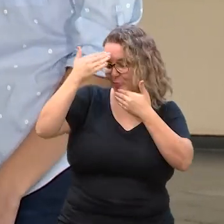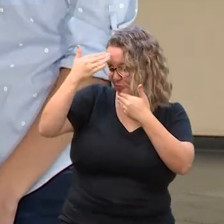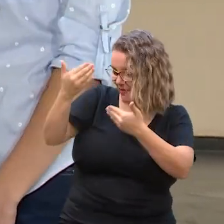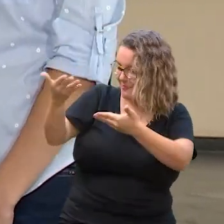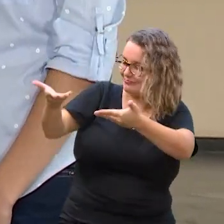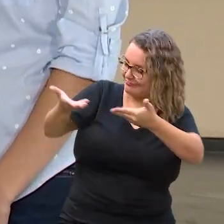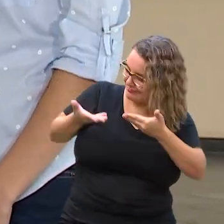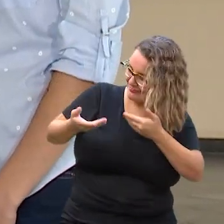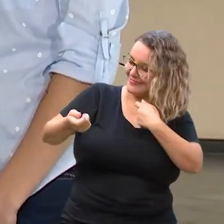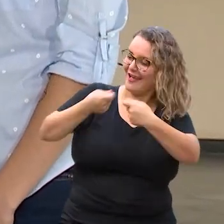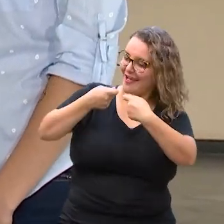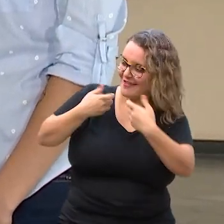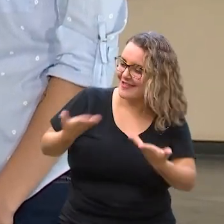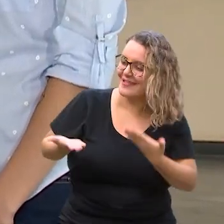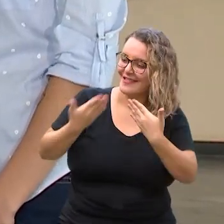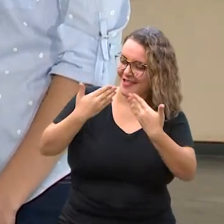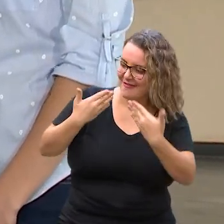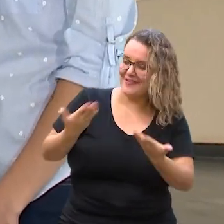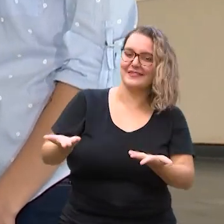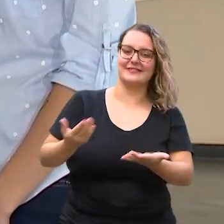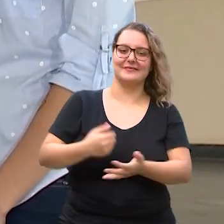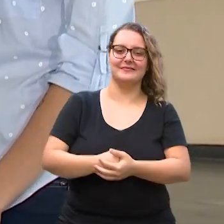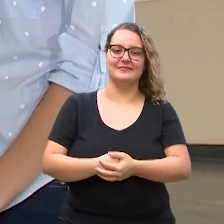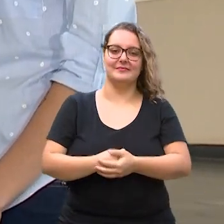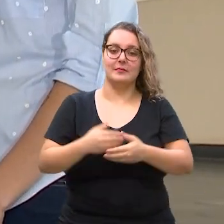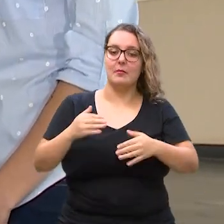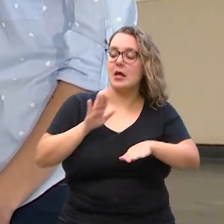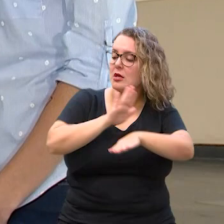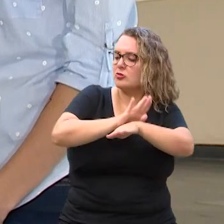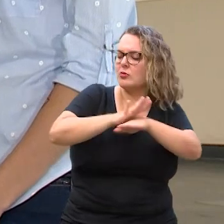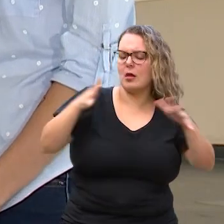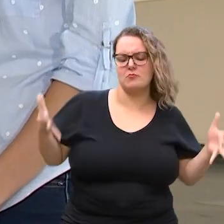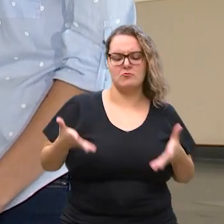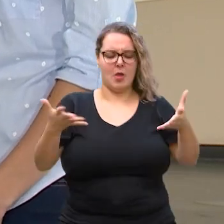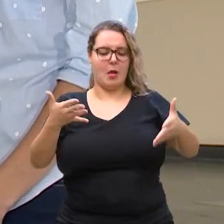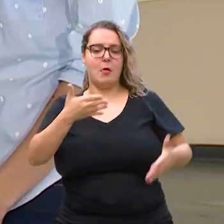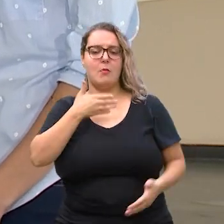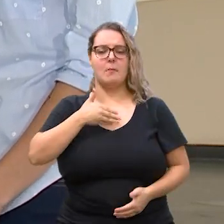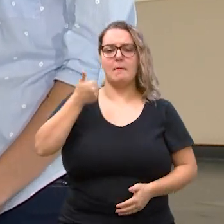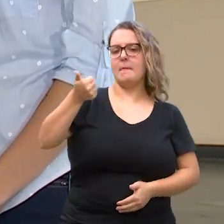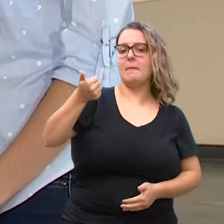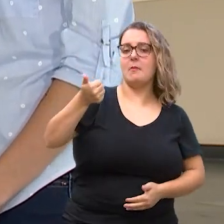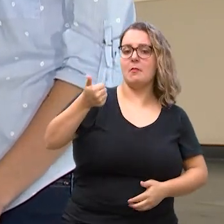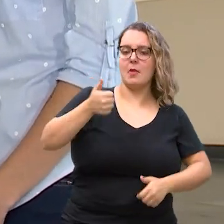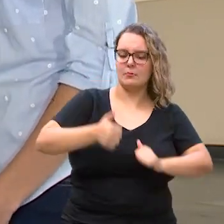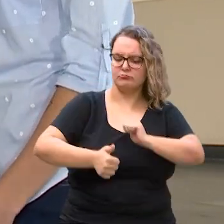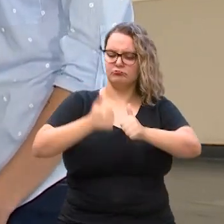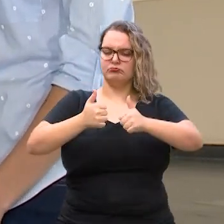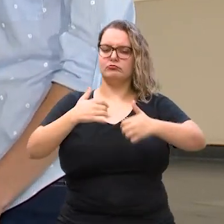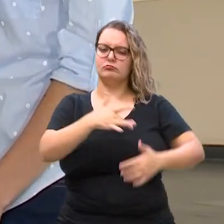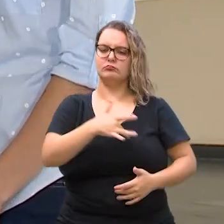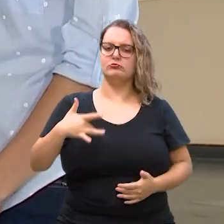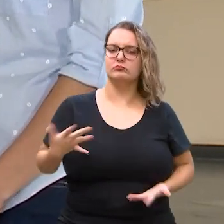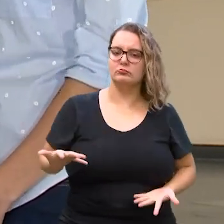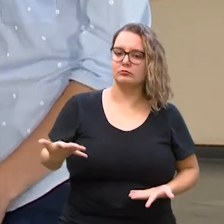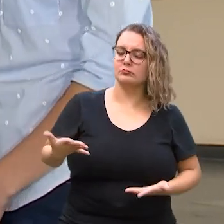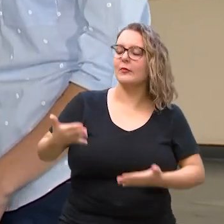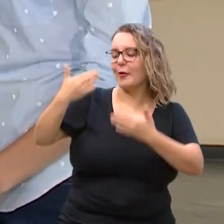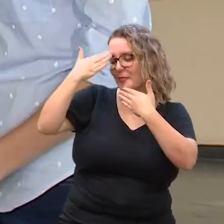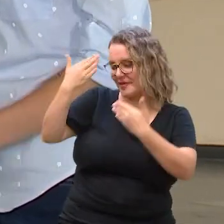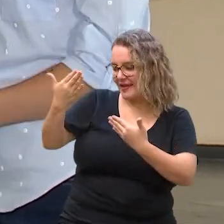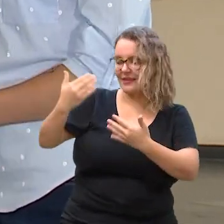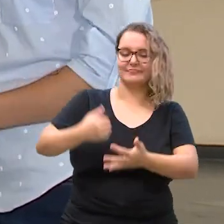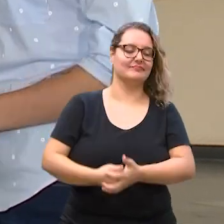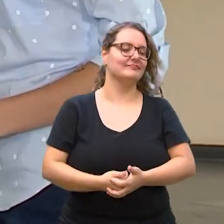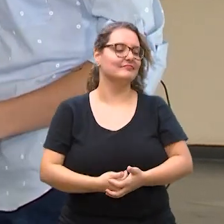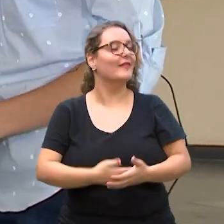esta entrevista. Falei na minha abertura, para ajudar o desenvolvimento, para ter melhor desempenho. É mais ou menos por aí o seu trabalho? Agradeço novamente.